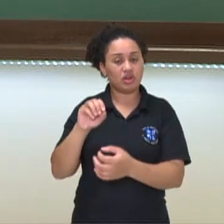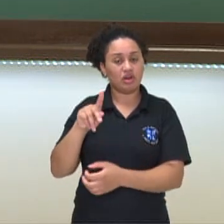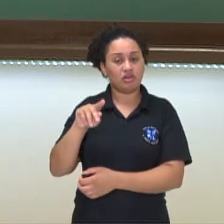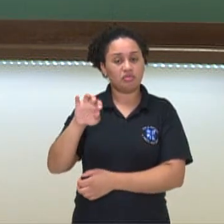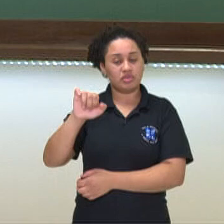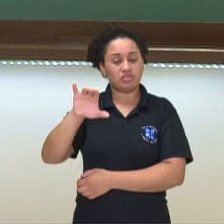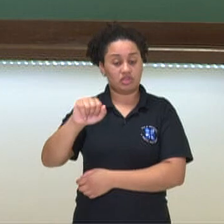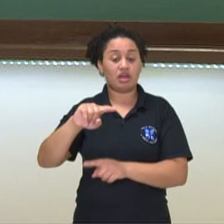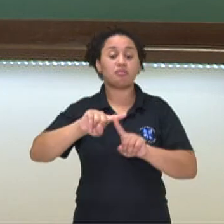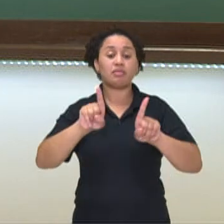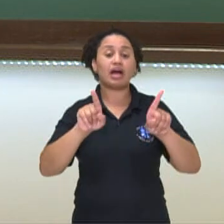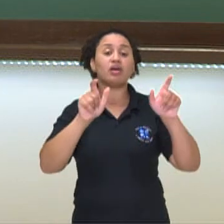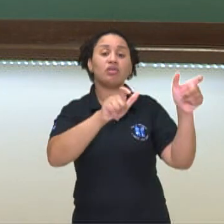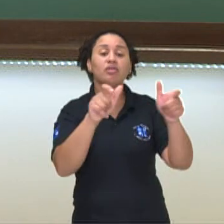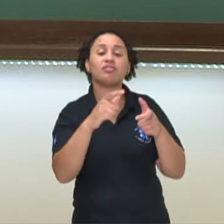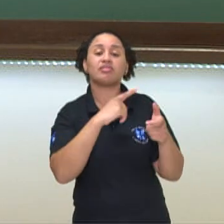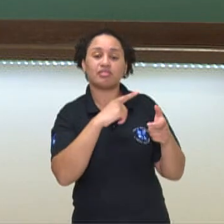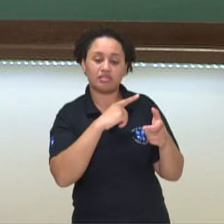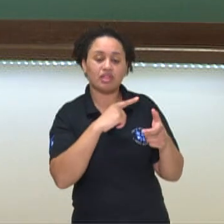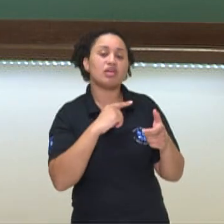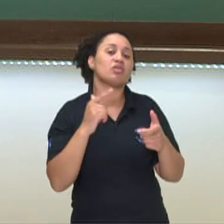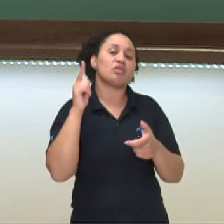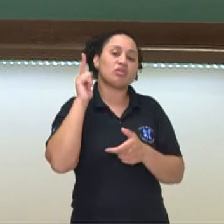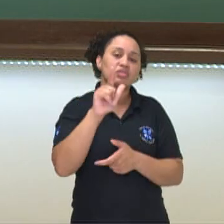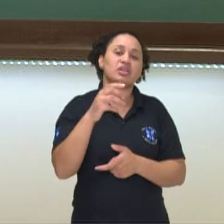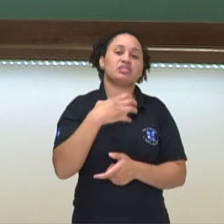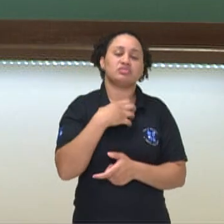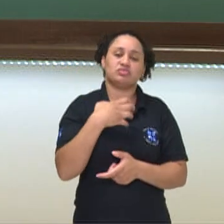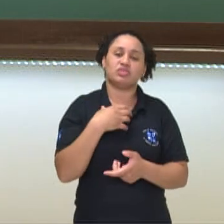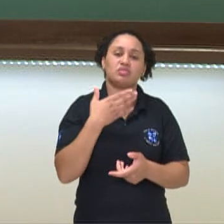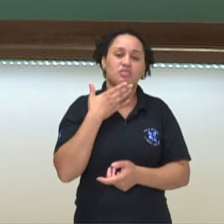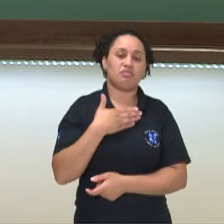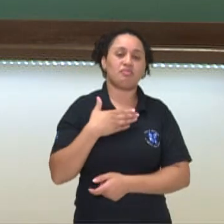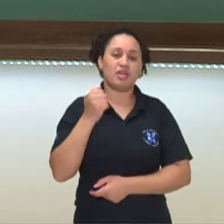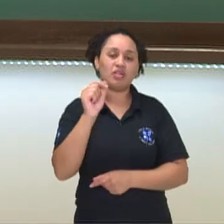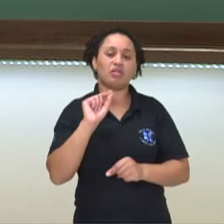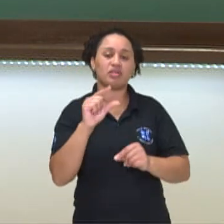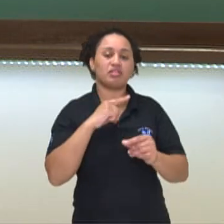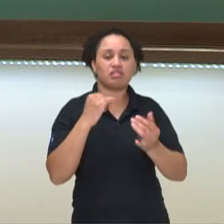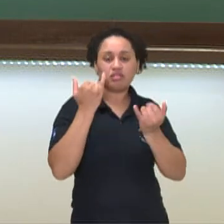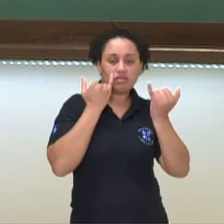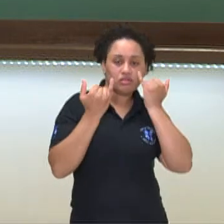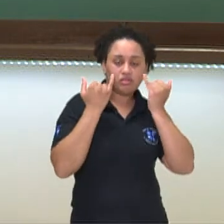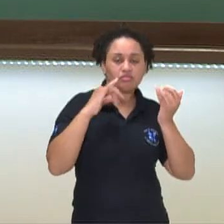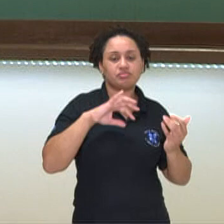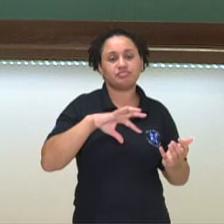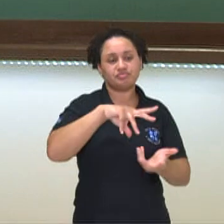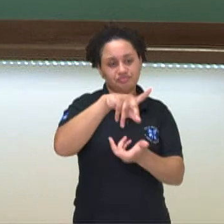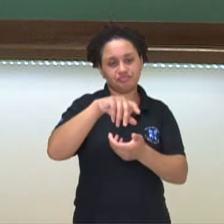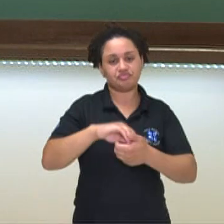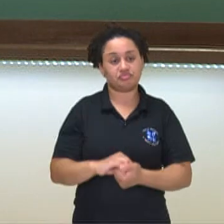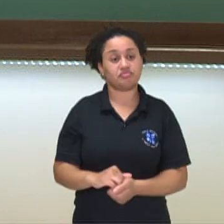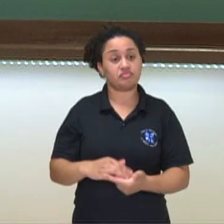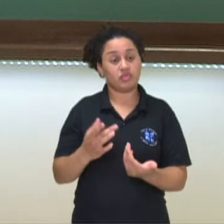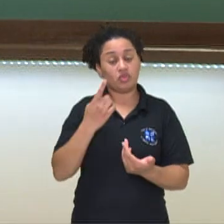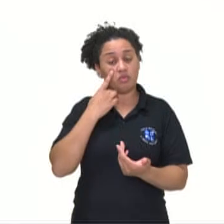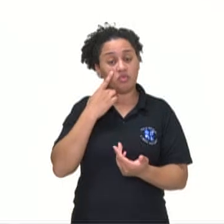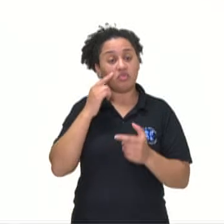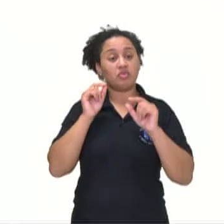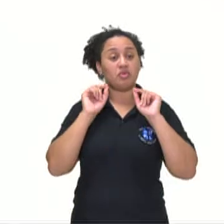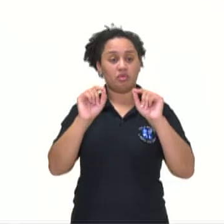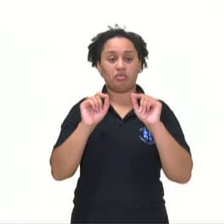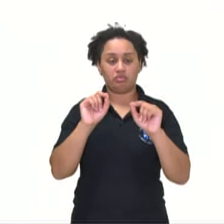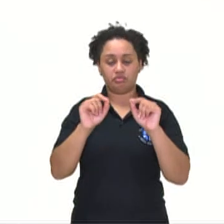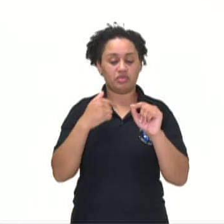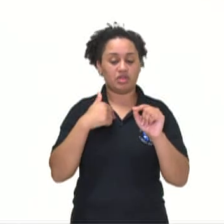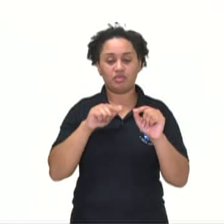que dispõem dela, elas vão ter acesso de forma mais eficaz às informações do nosso mundo. Confere aqui na tela que, além